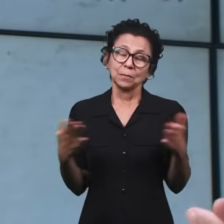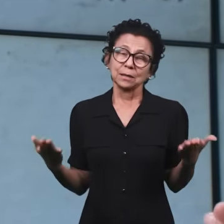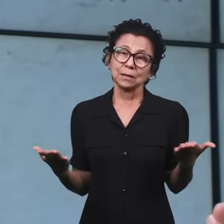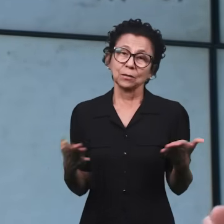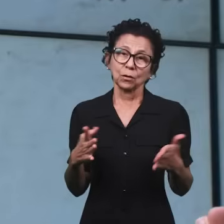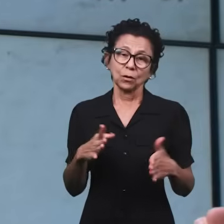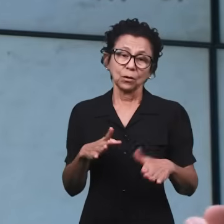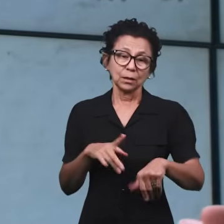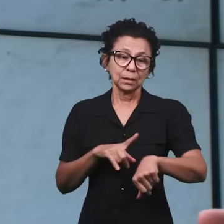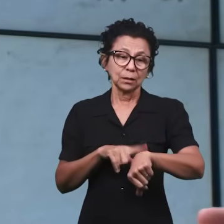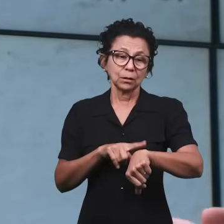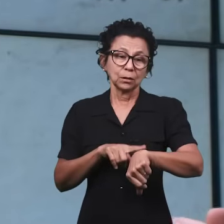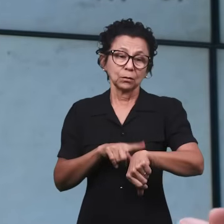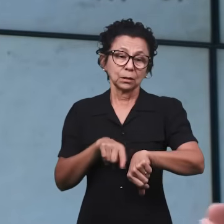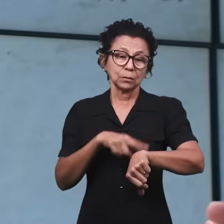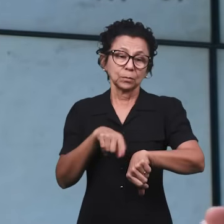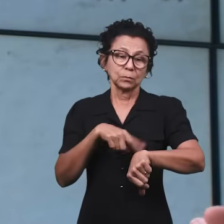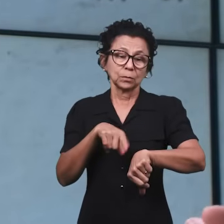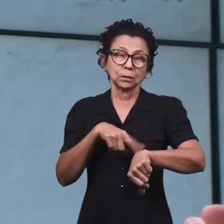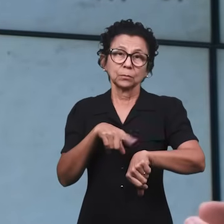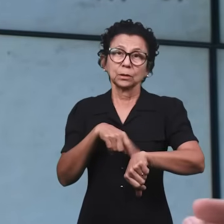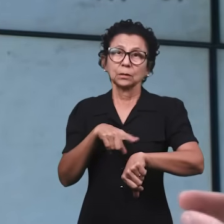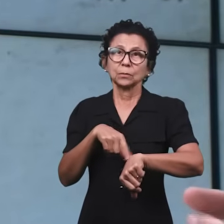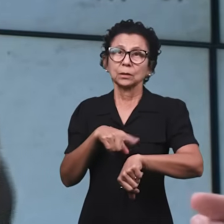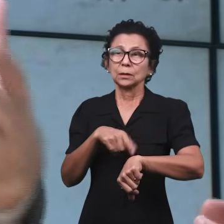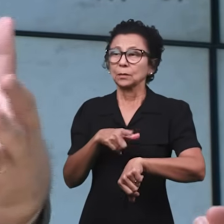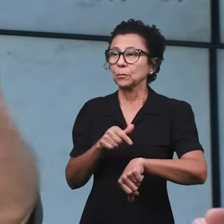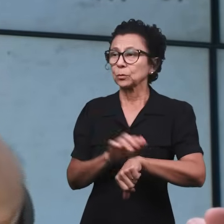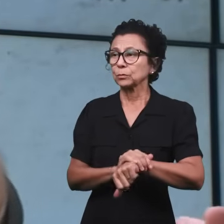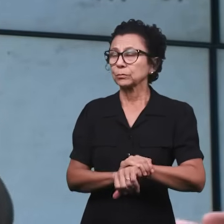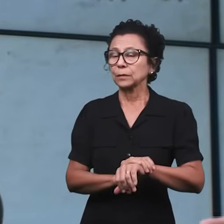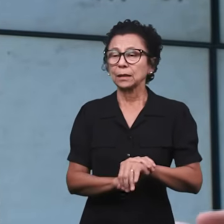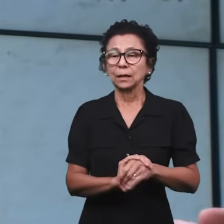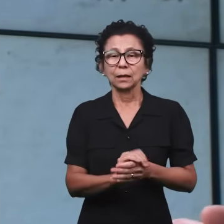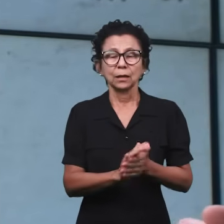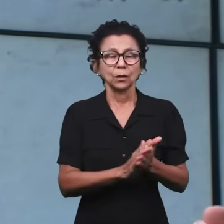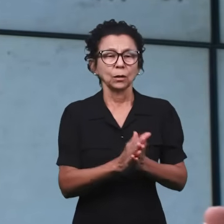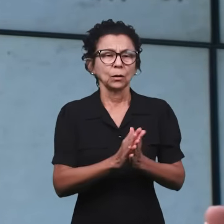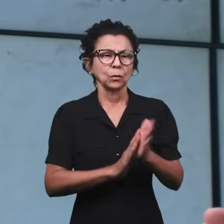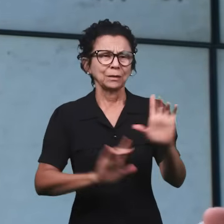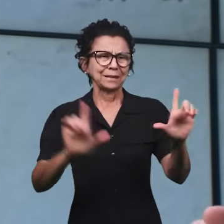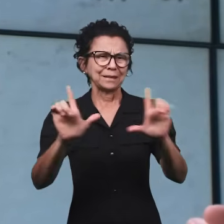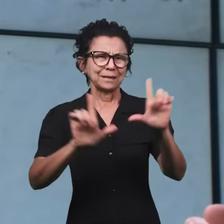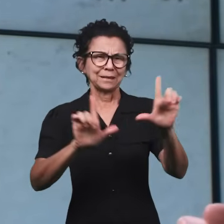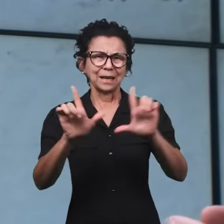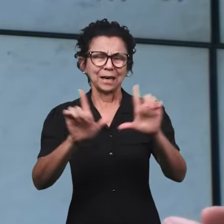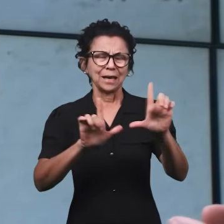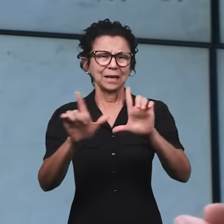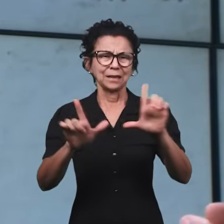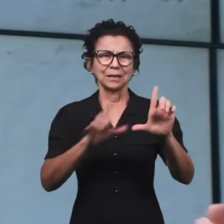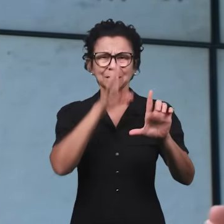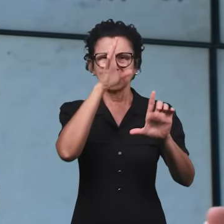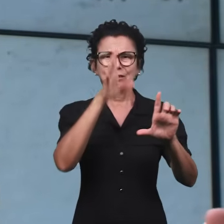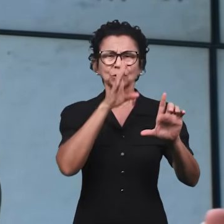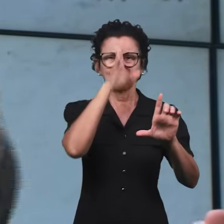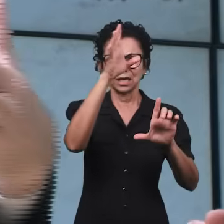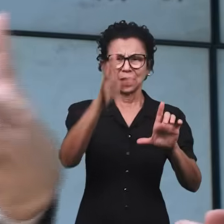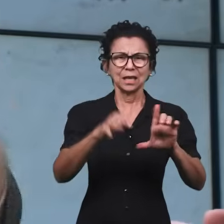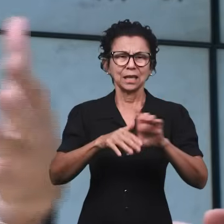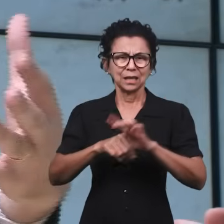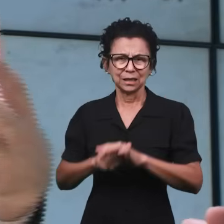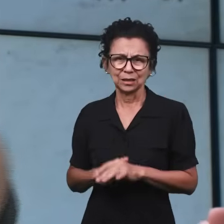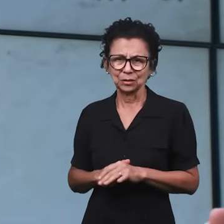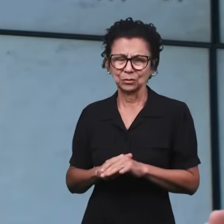Esse tempo, aquelas expressões que a gente tem ouvido muito, né? Tempo de tela, uso excessivo,